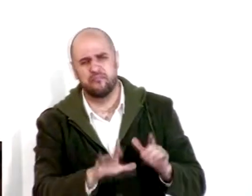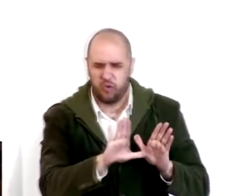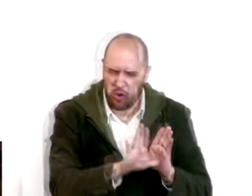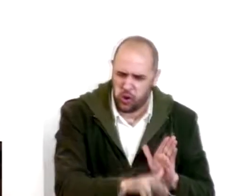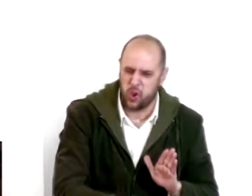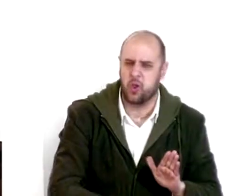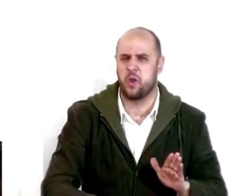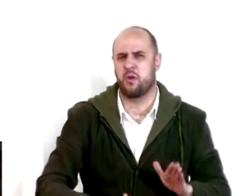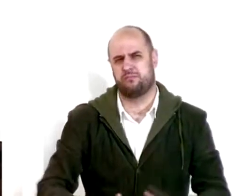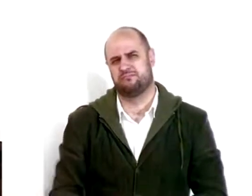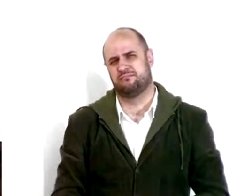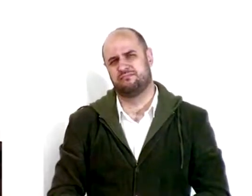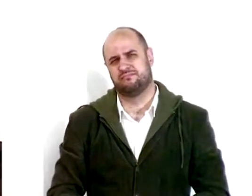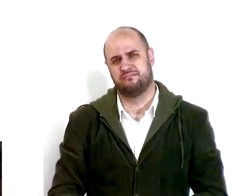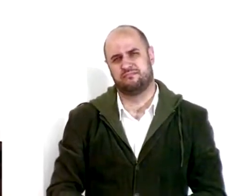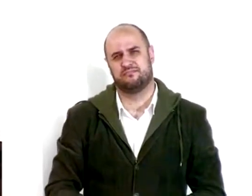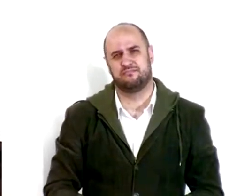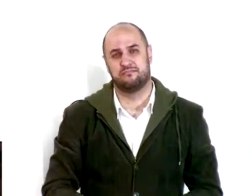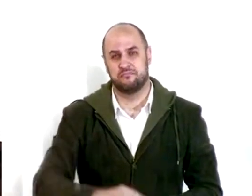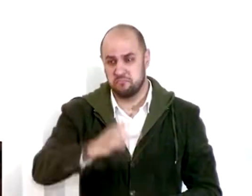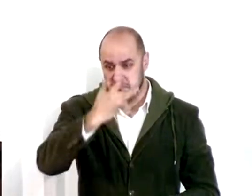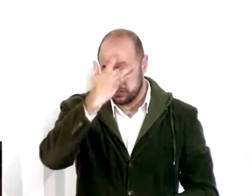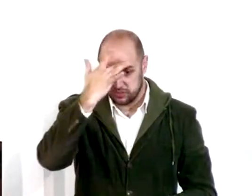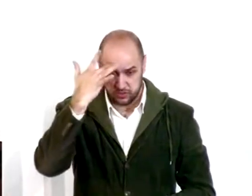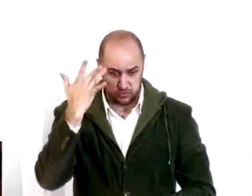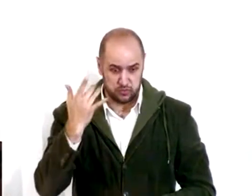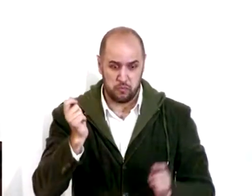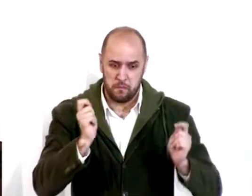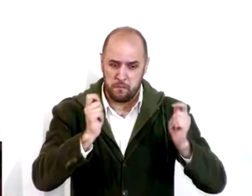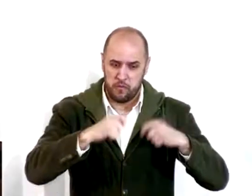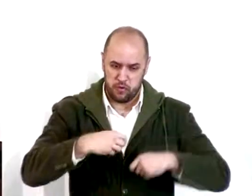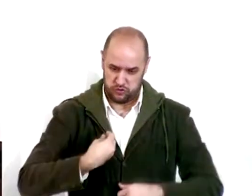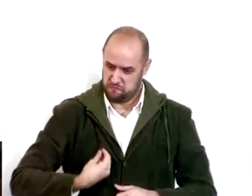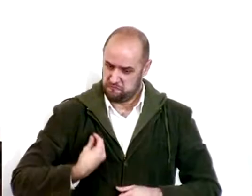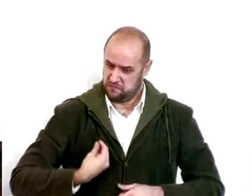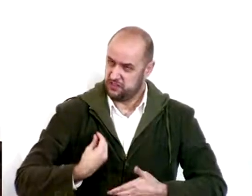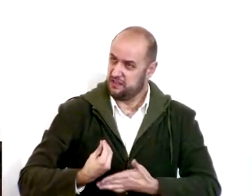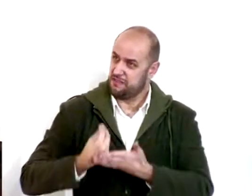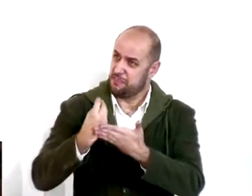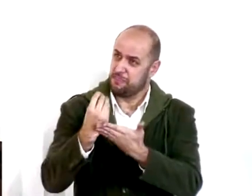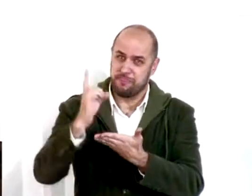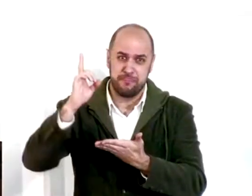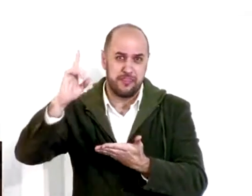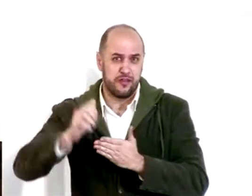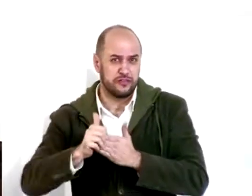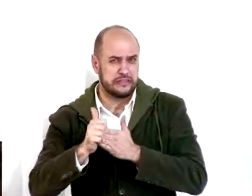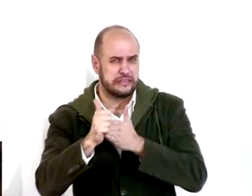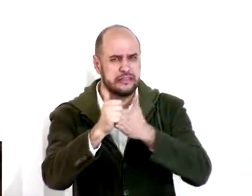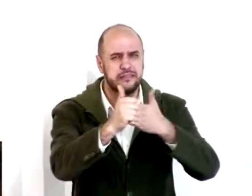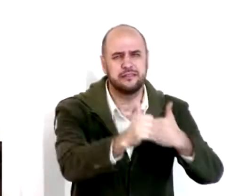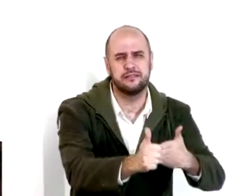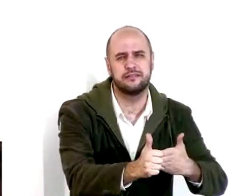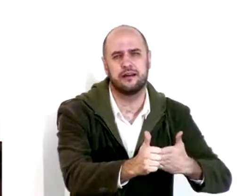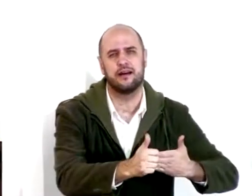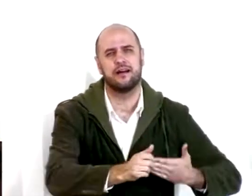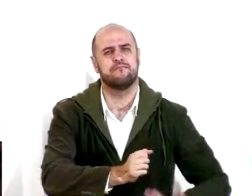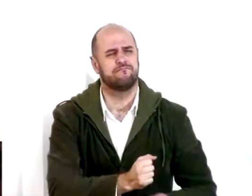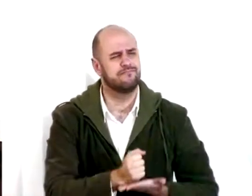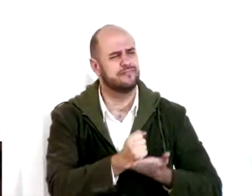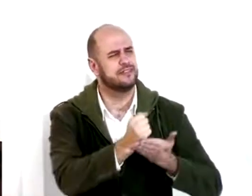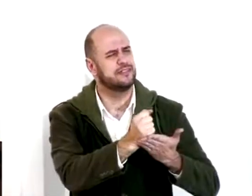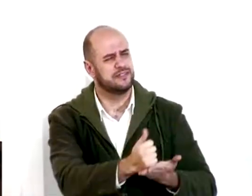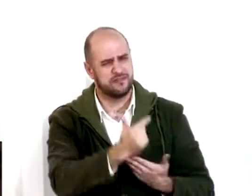aqueles que poderiam ser usados como instrumentos nas mãos de Deus para trazer